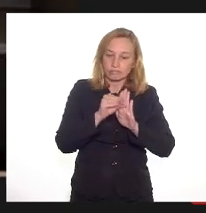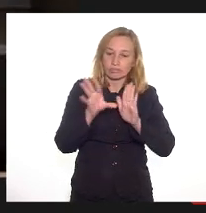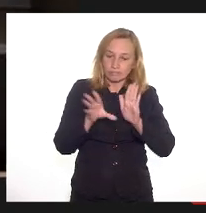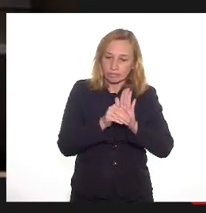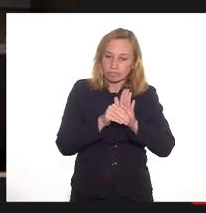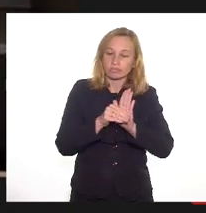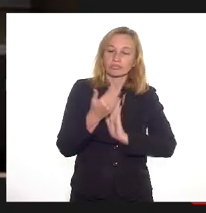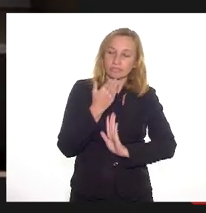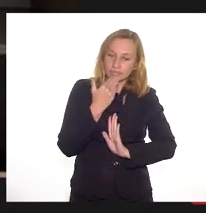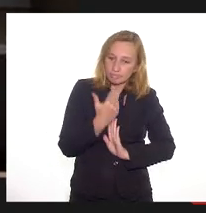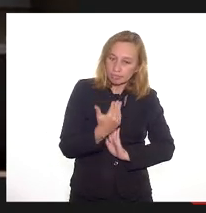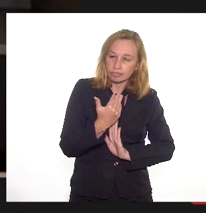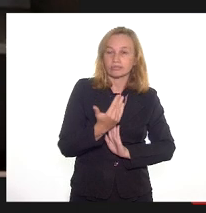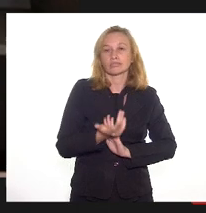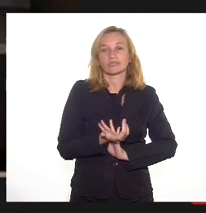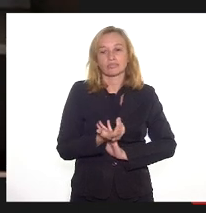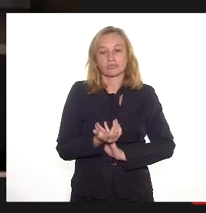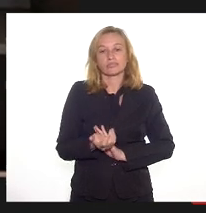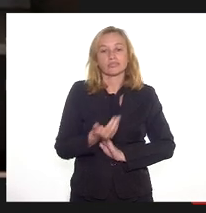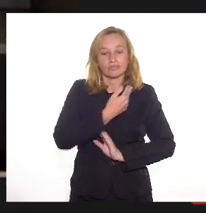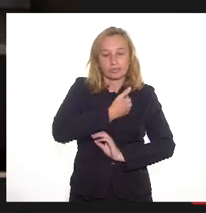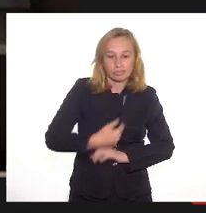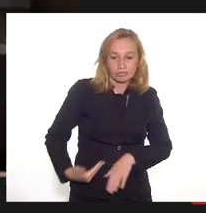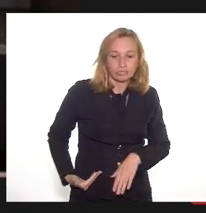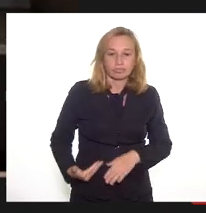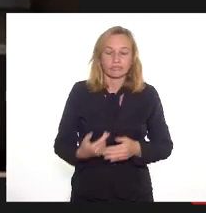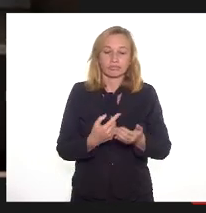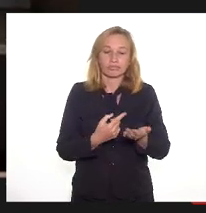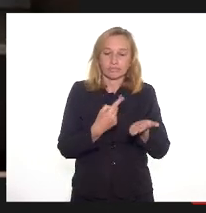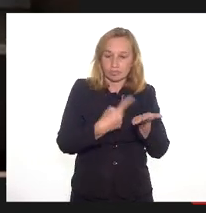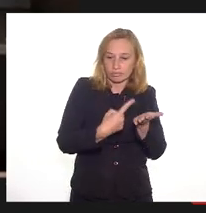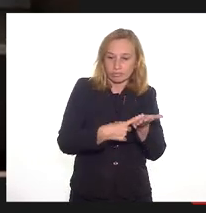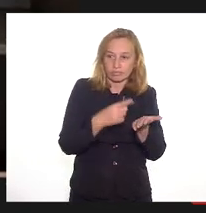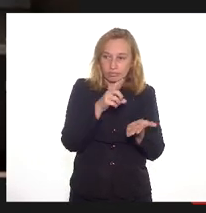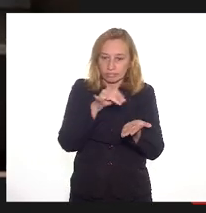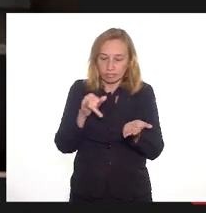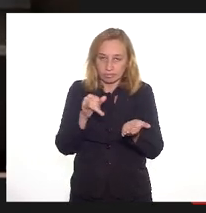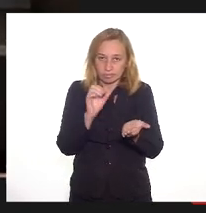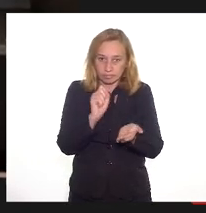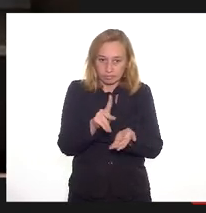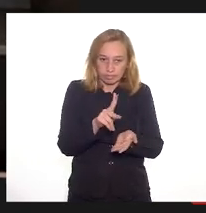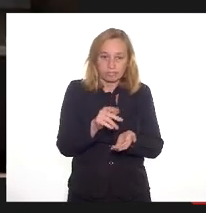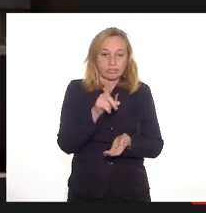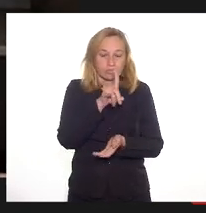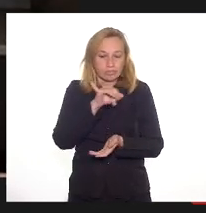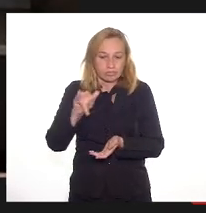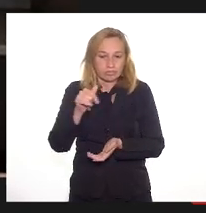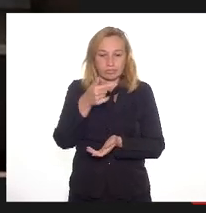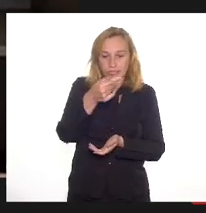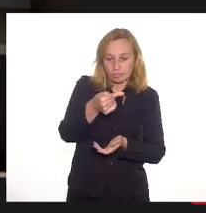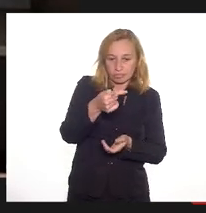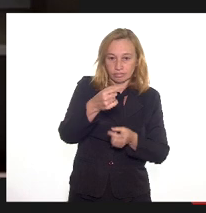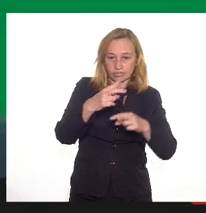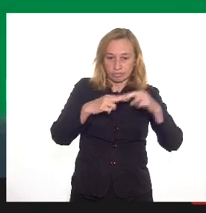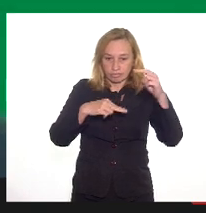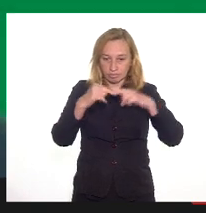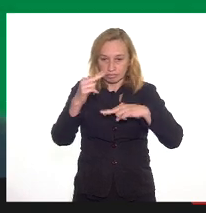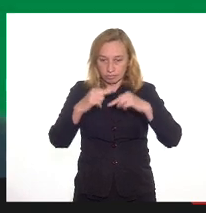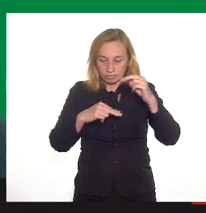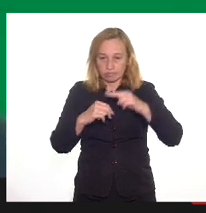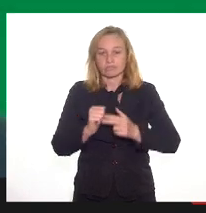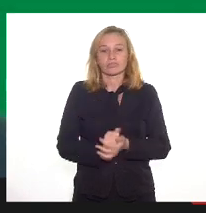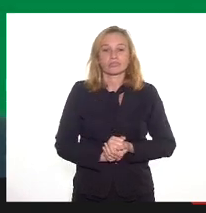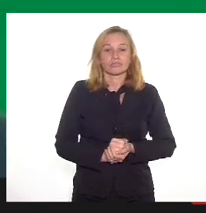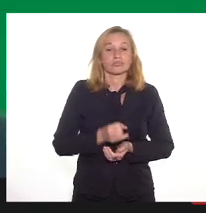para solicitar, né, com o governador essa agenda, tá bem? Então, no dia 7 de junho, a gente fica